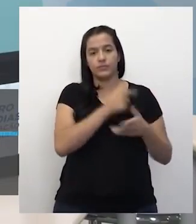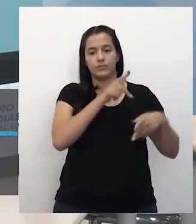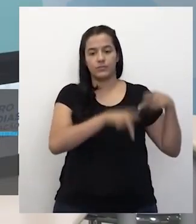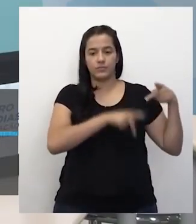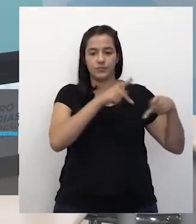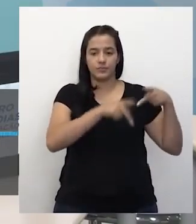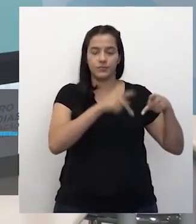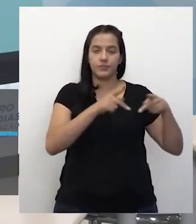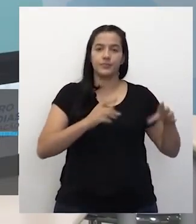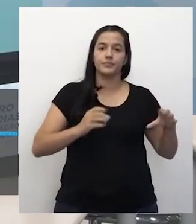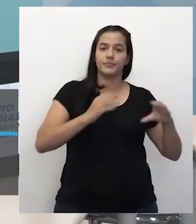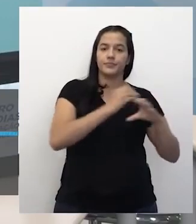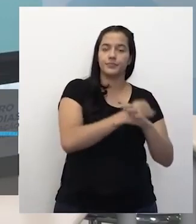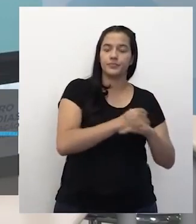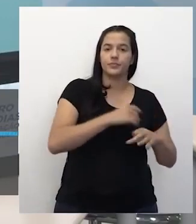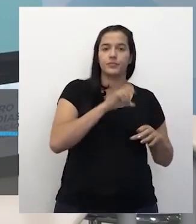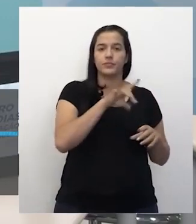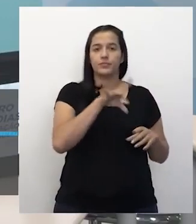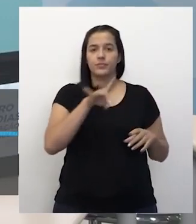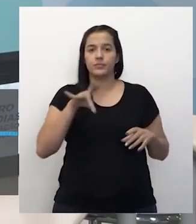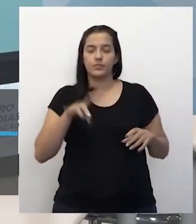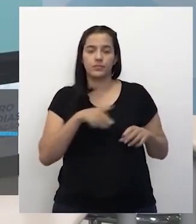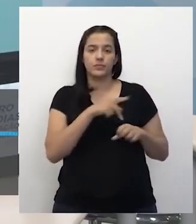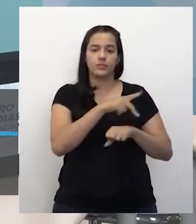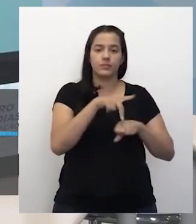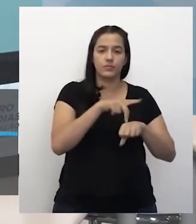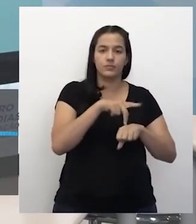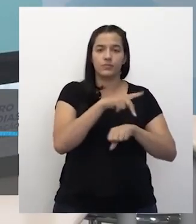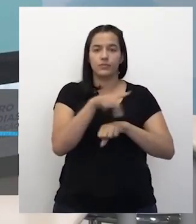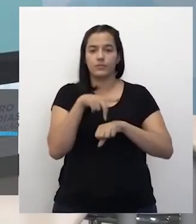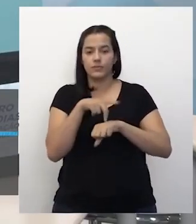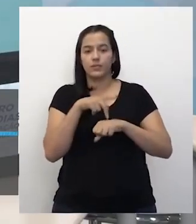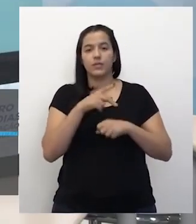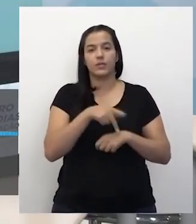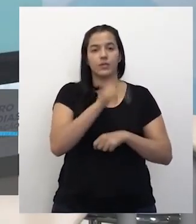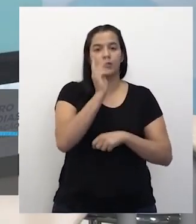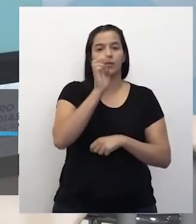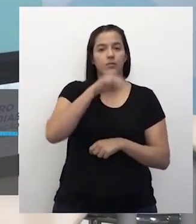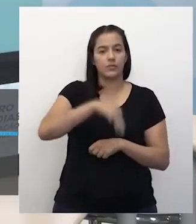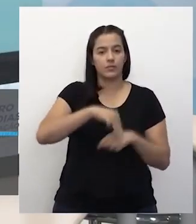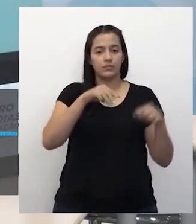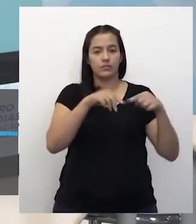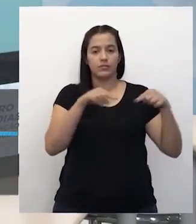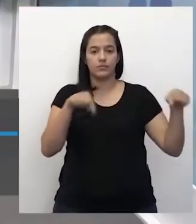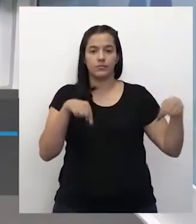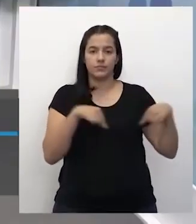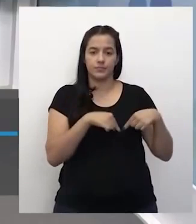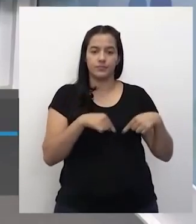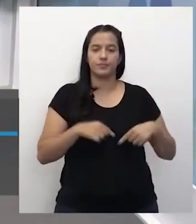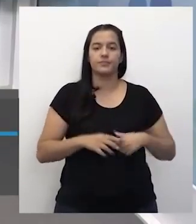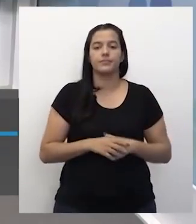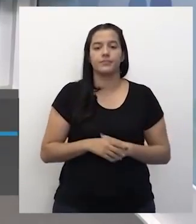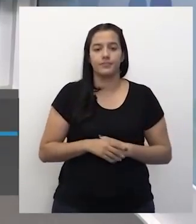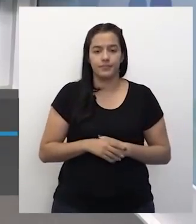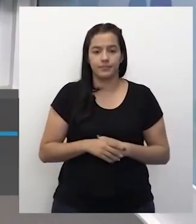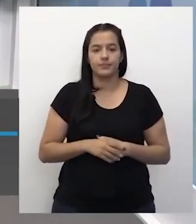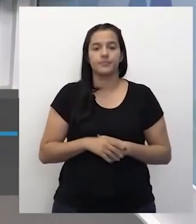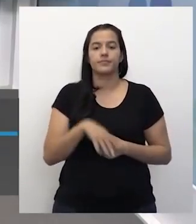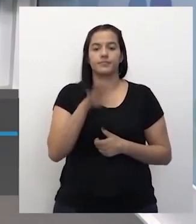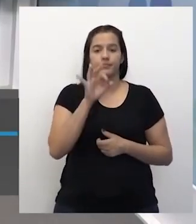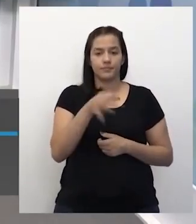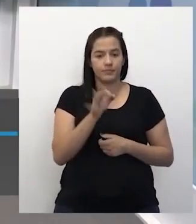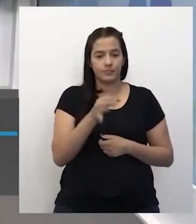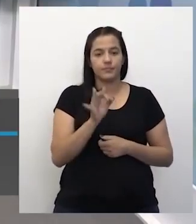população total por tamanho do país, ou seja, por quilômetro quadrado. Correto, professor Antônio? Está certíssimo. Então, a